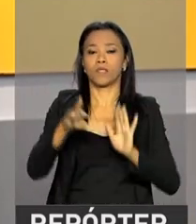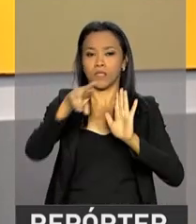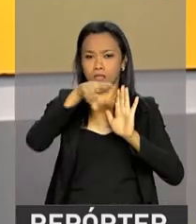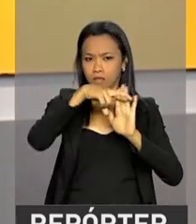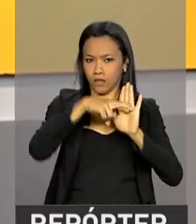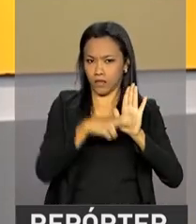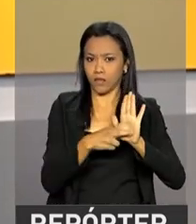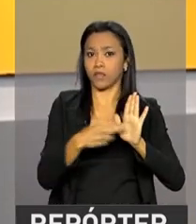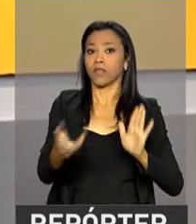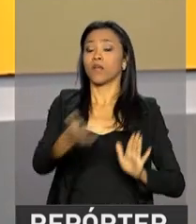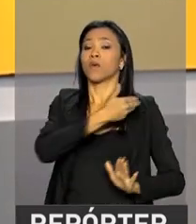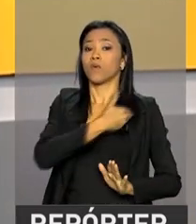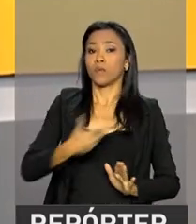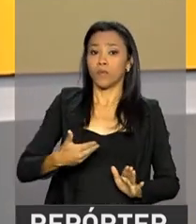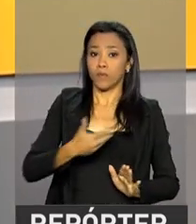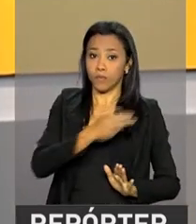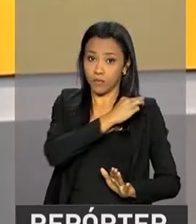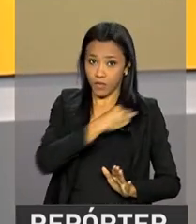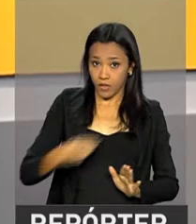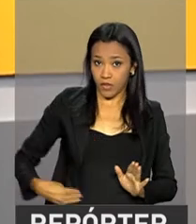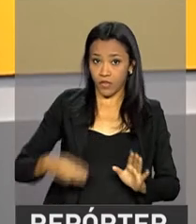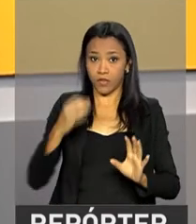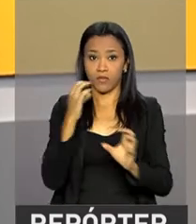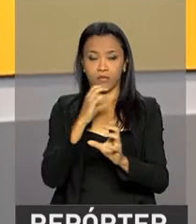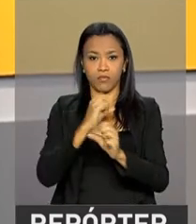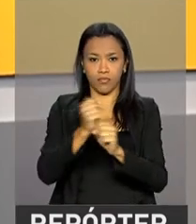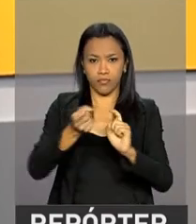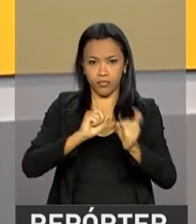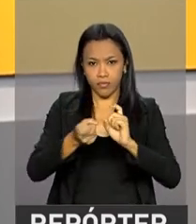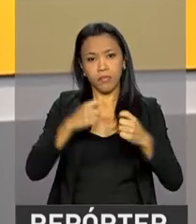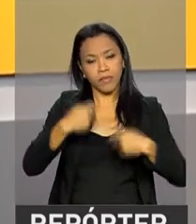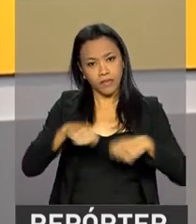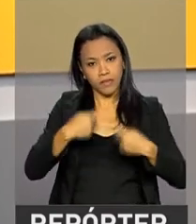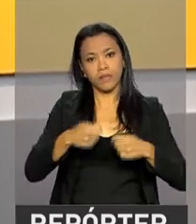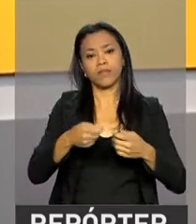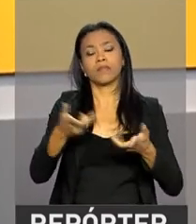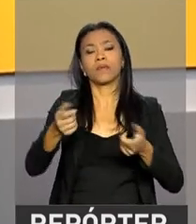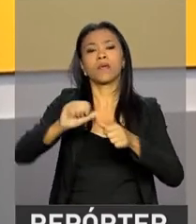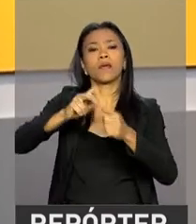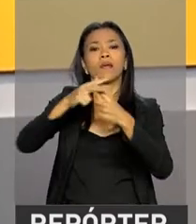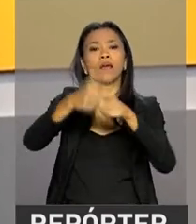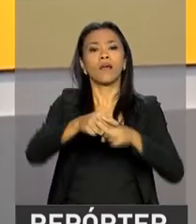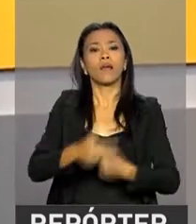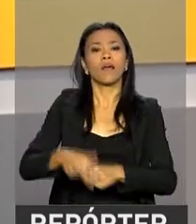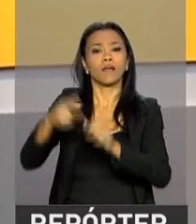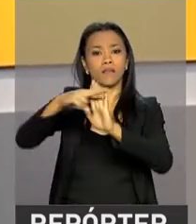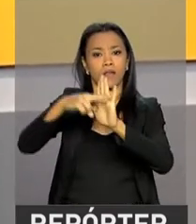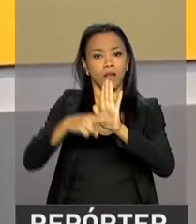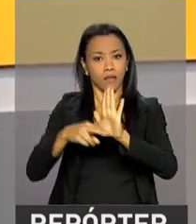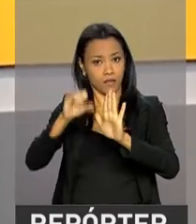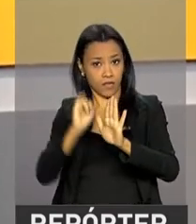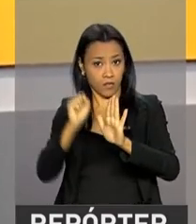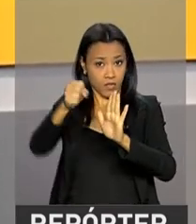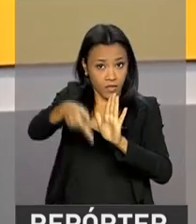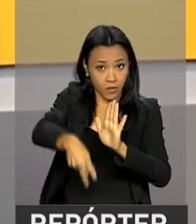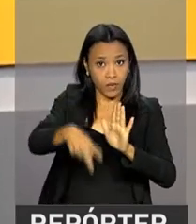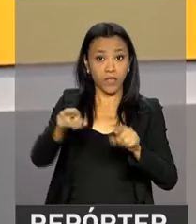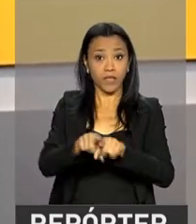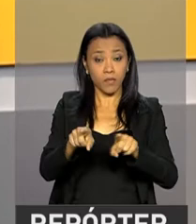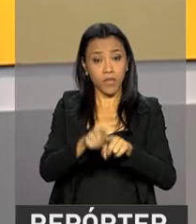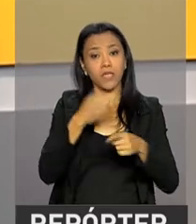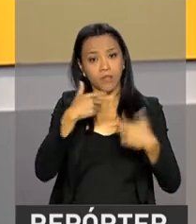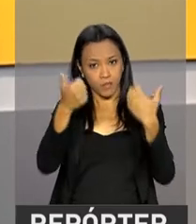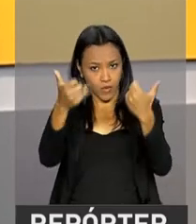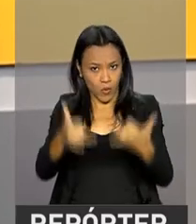que a redução de despesas passa ainda pela reforma da Previdência. Henrique Meirelles comentou também a influência